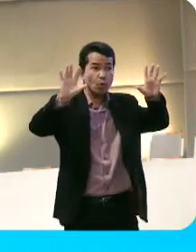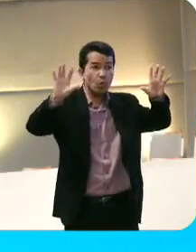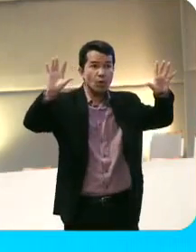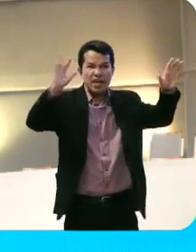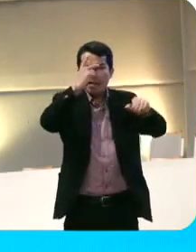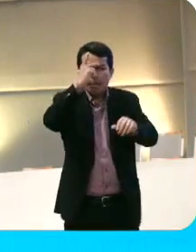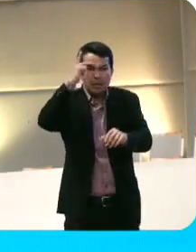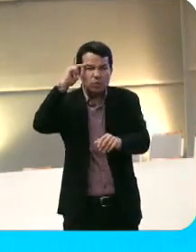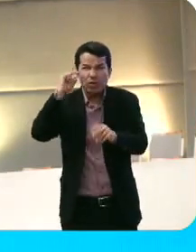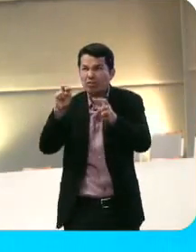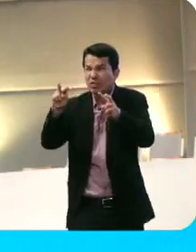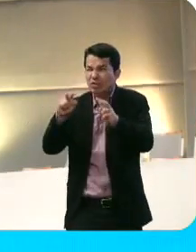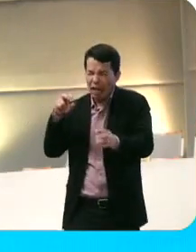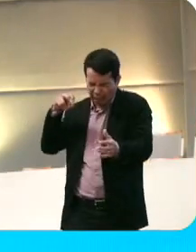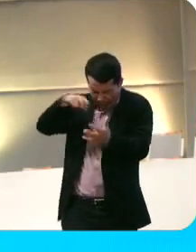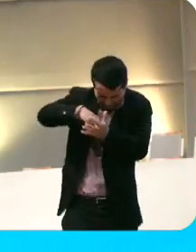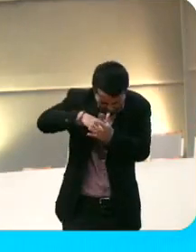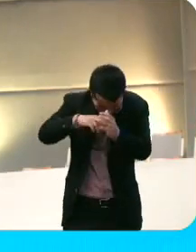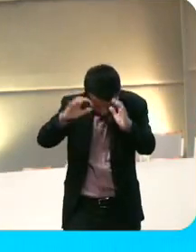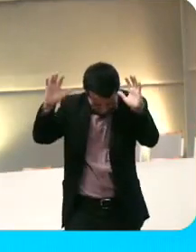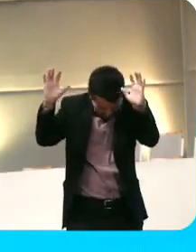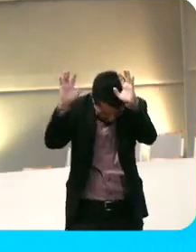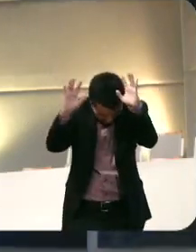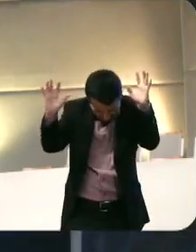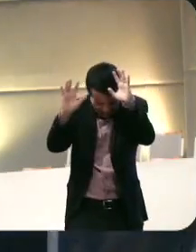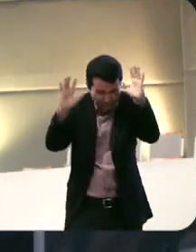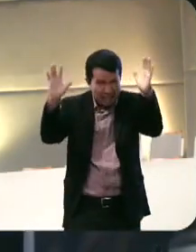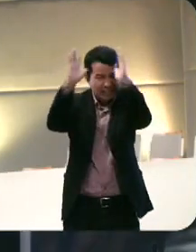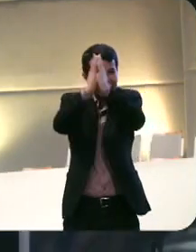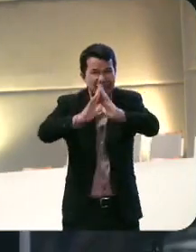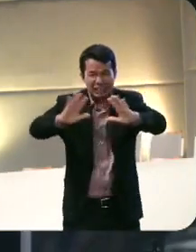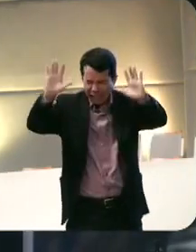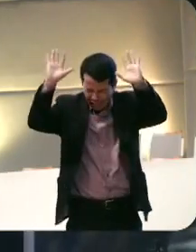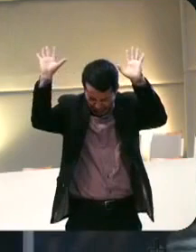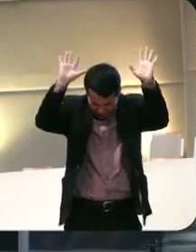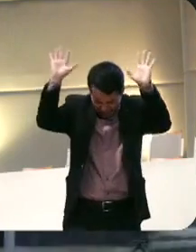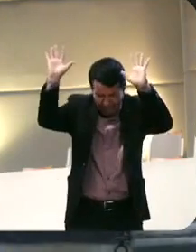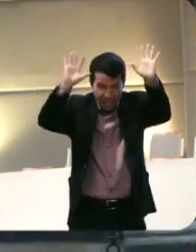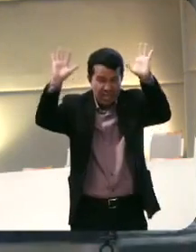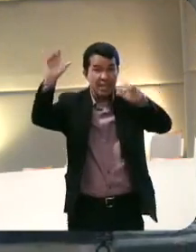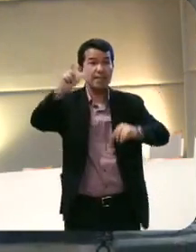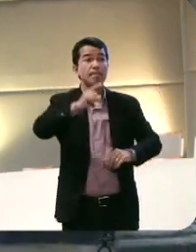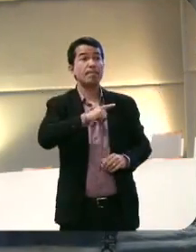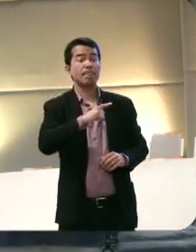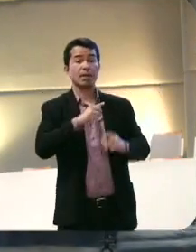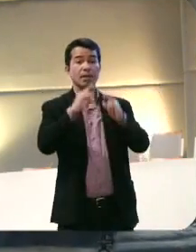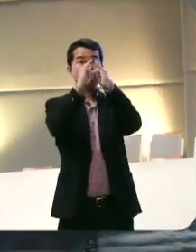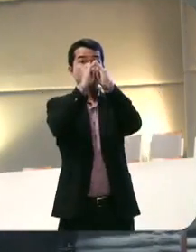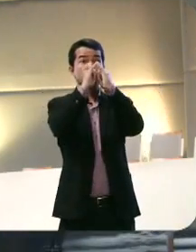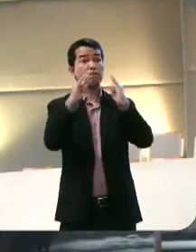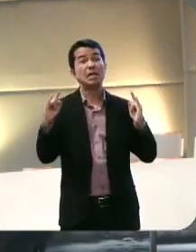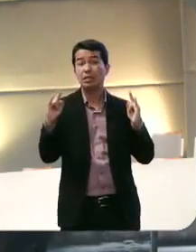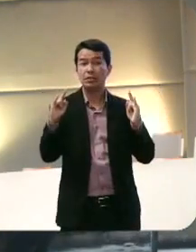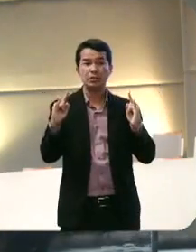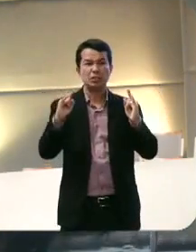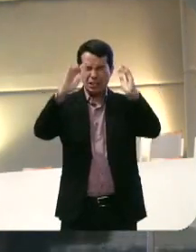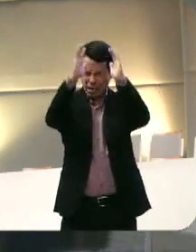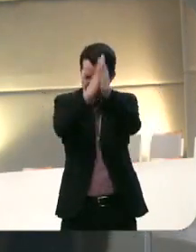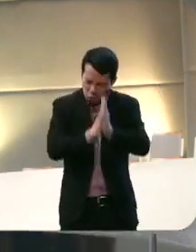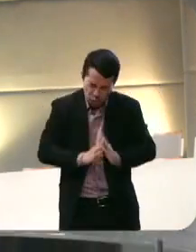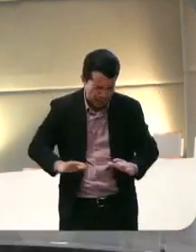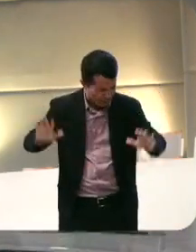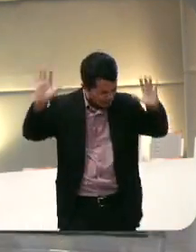texto, eles se colocavam de joelhos, diante das suas barracas, na porta das suas barracas, e começavam a adorar